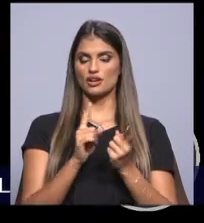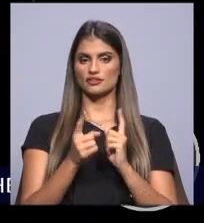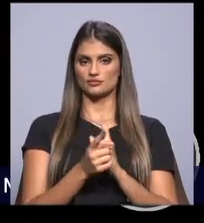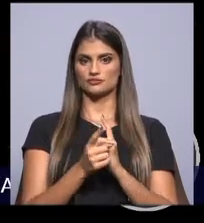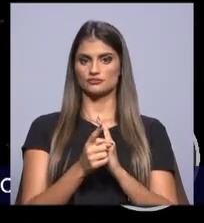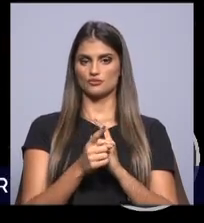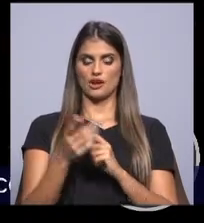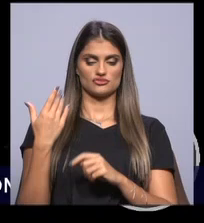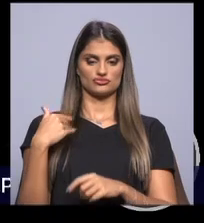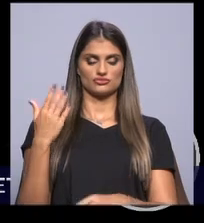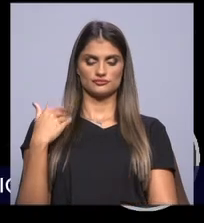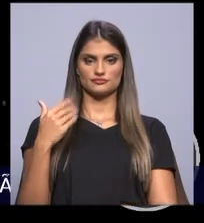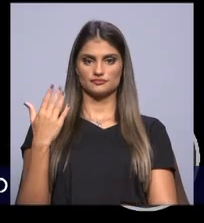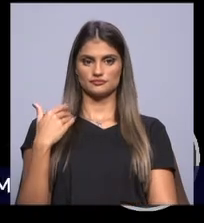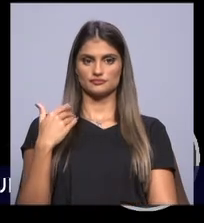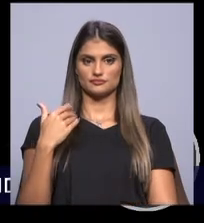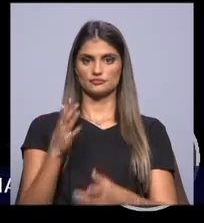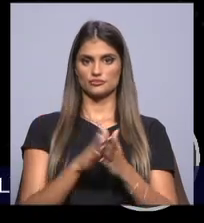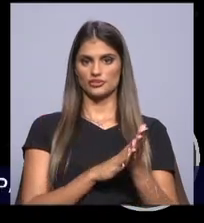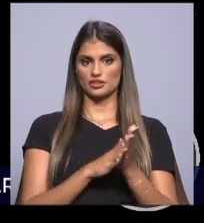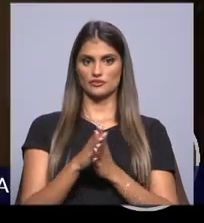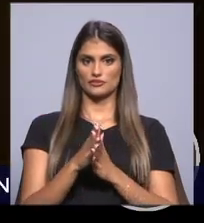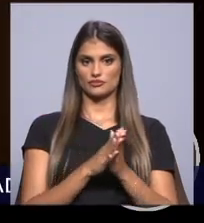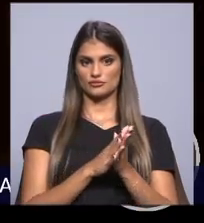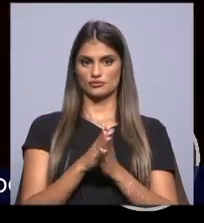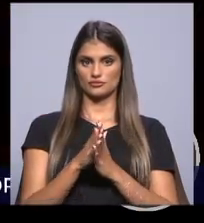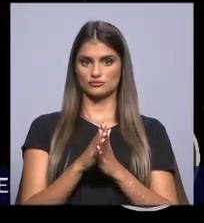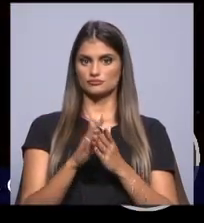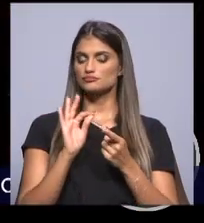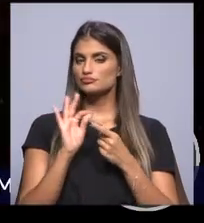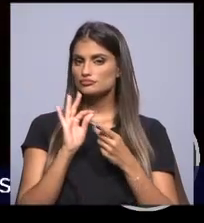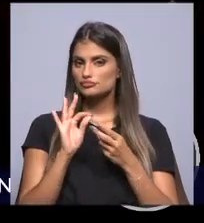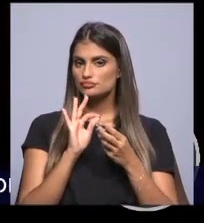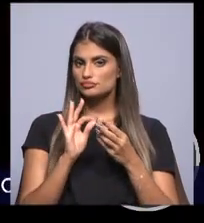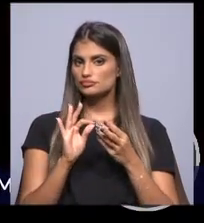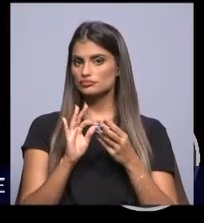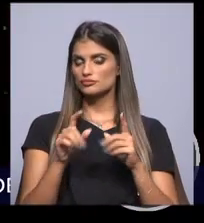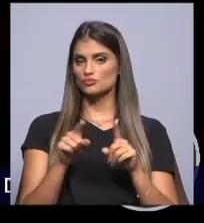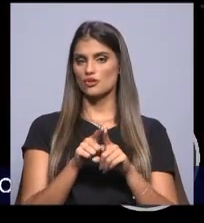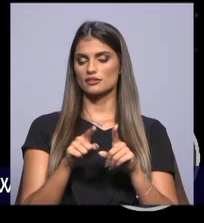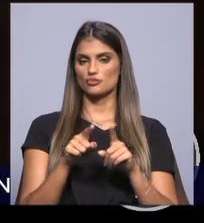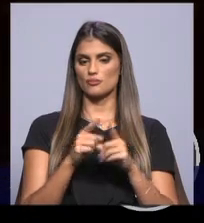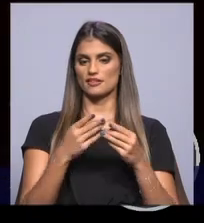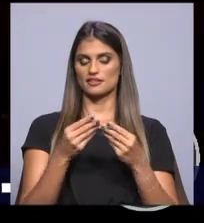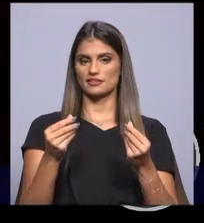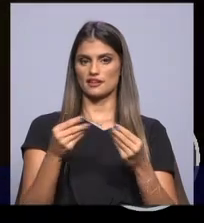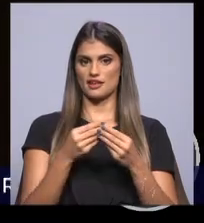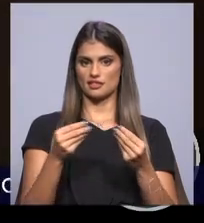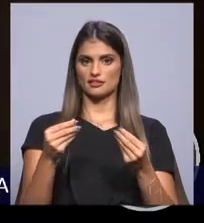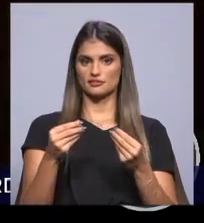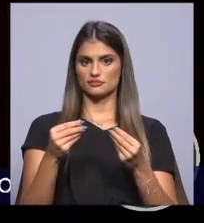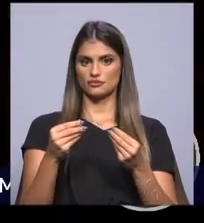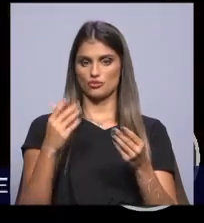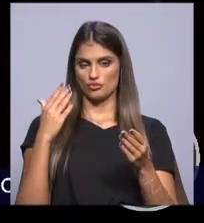simulações anteriores, que utilizavam uma simulação de partículas como dando a entender aquele material que foi o